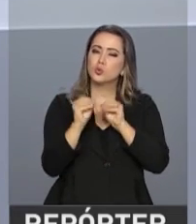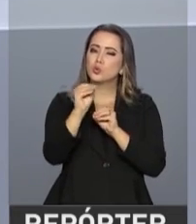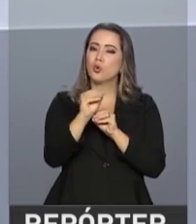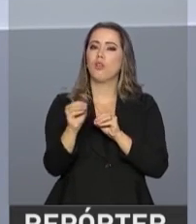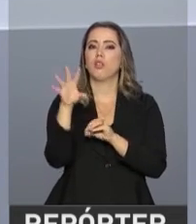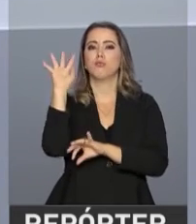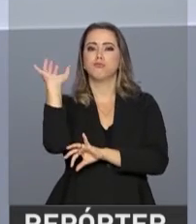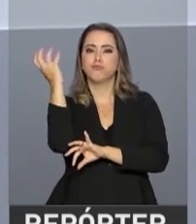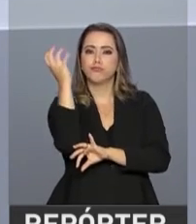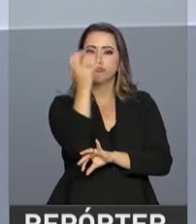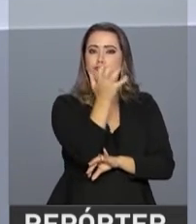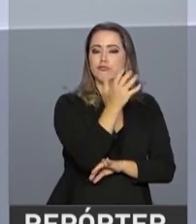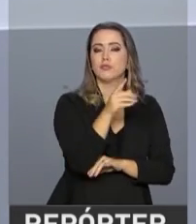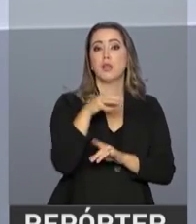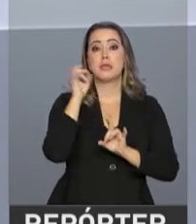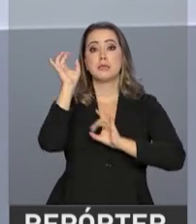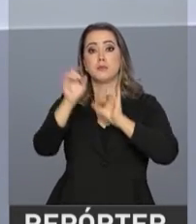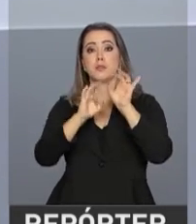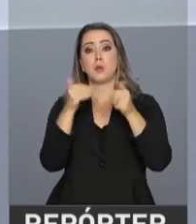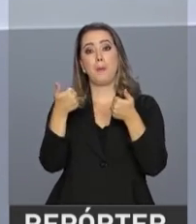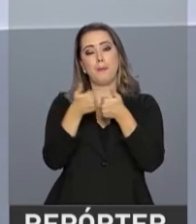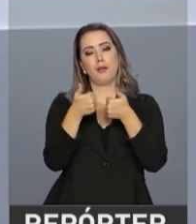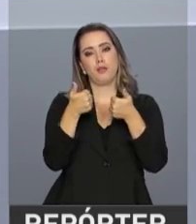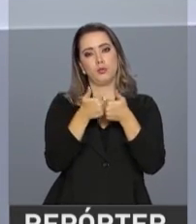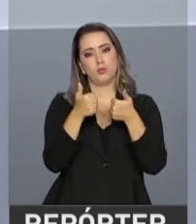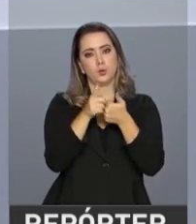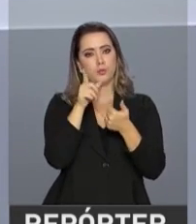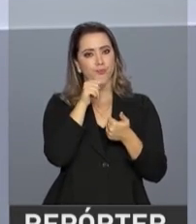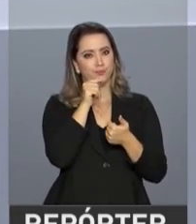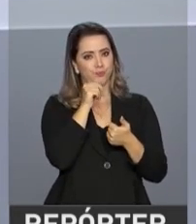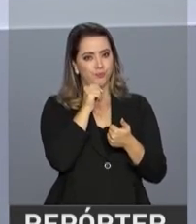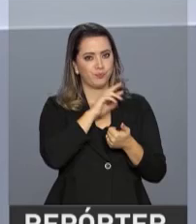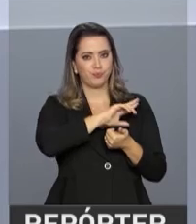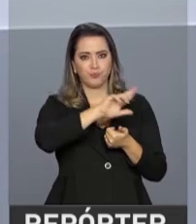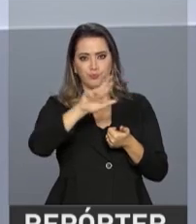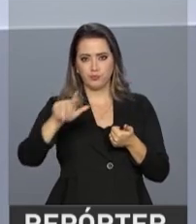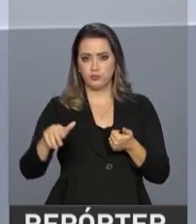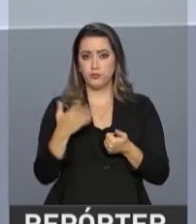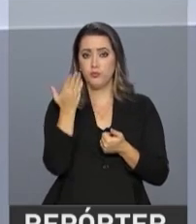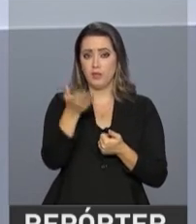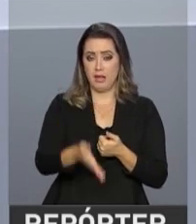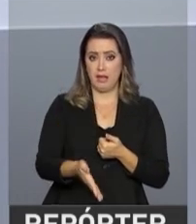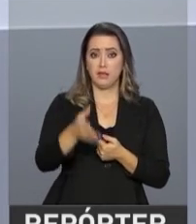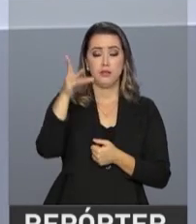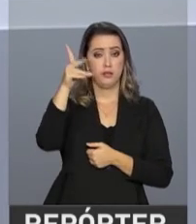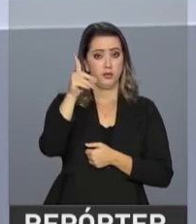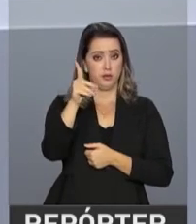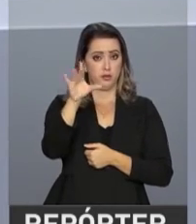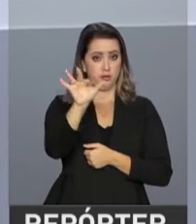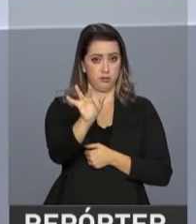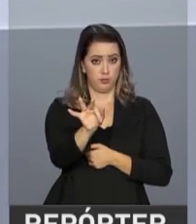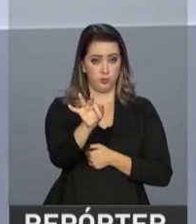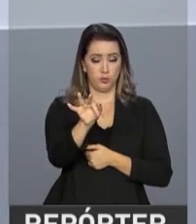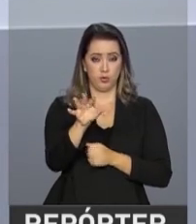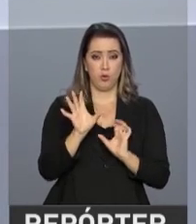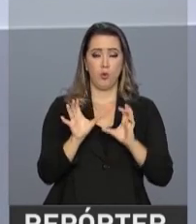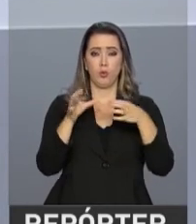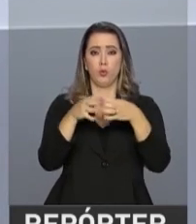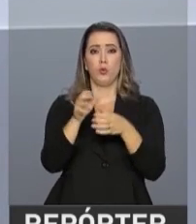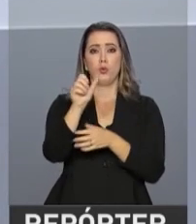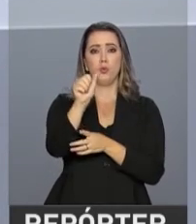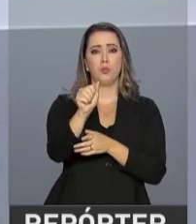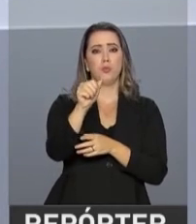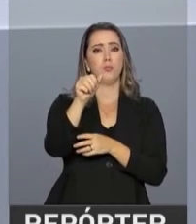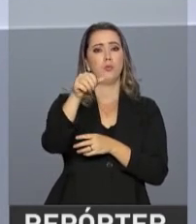bioma especialmente aquelas que ficam nas margens de rios lagos e nascentes aqui no distrito federal a agência reguladora